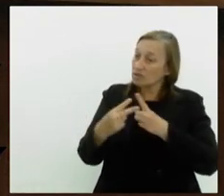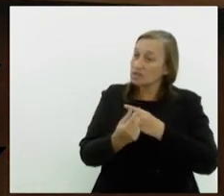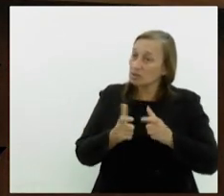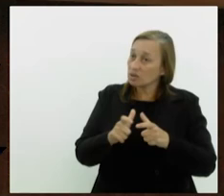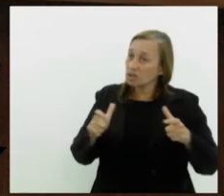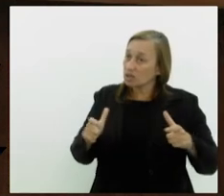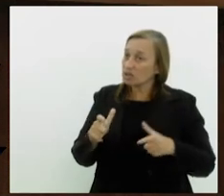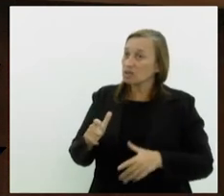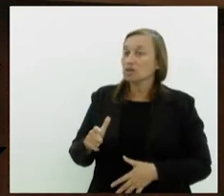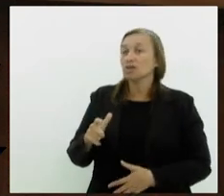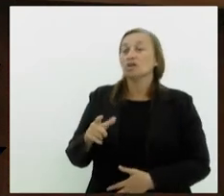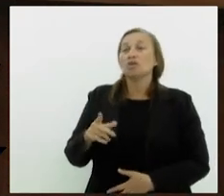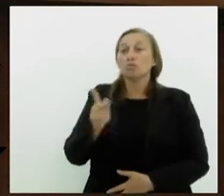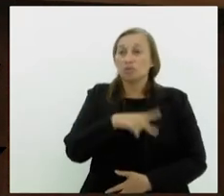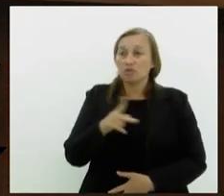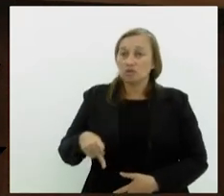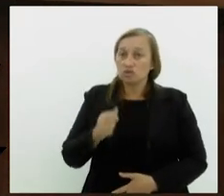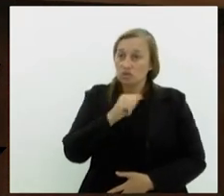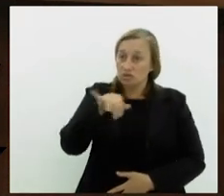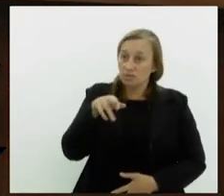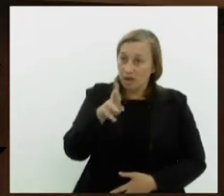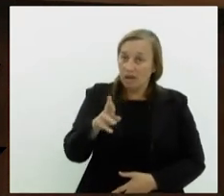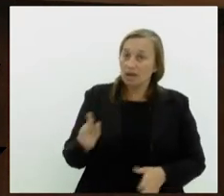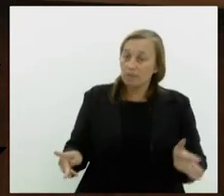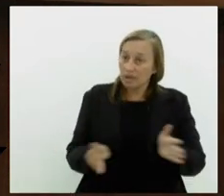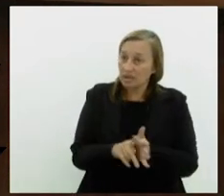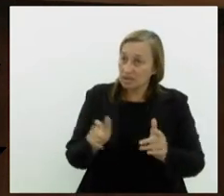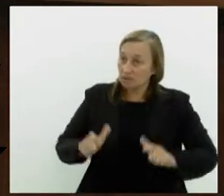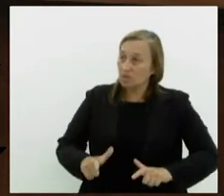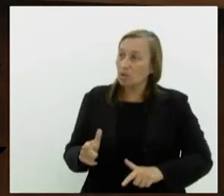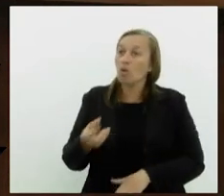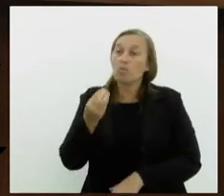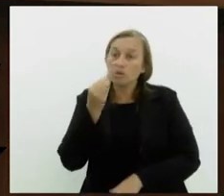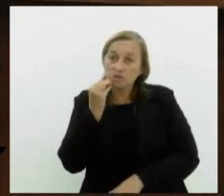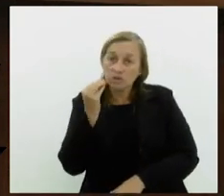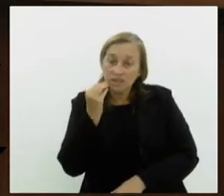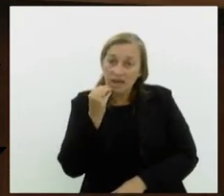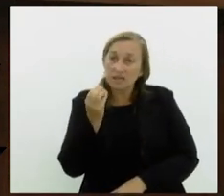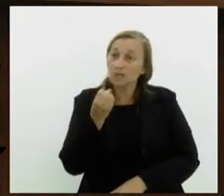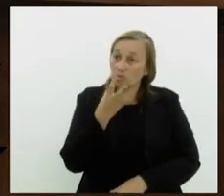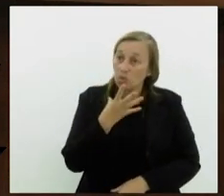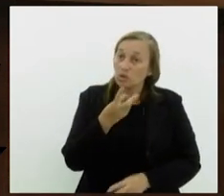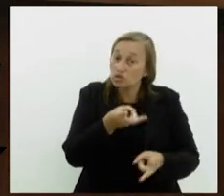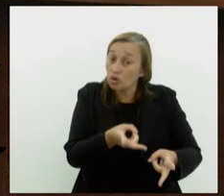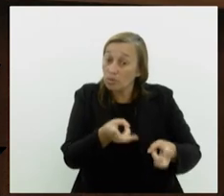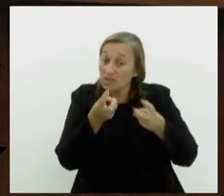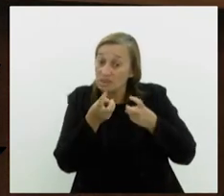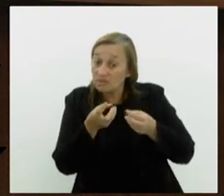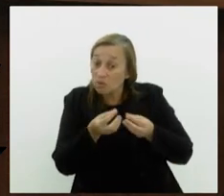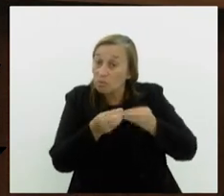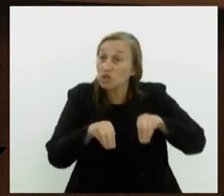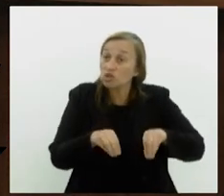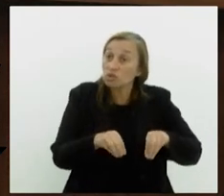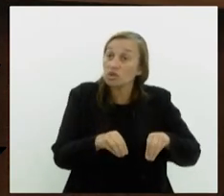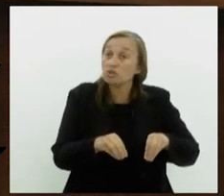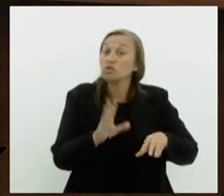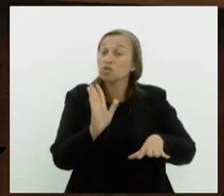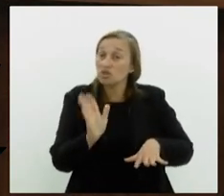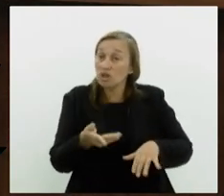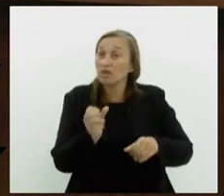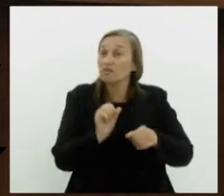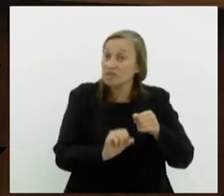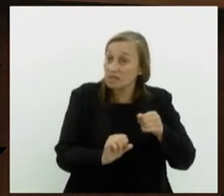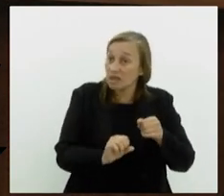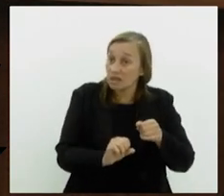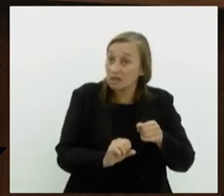Vossa Excelência, deputado professor Josemar, que é da região, talvez seja uma oportunidade interessante de observar os danos, o que já foi feito de